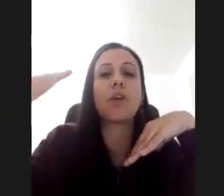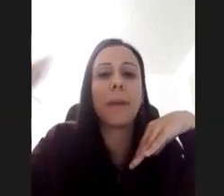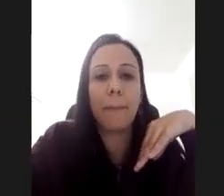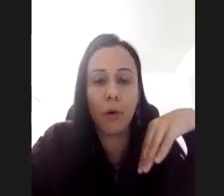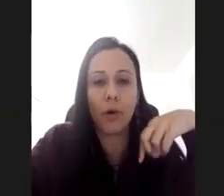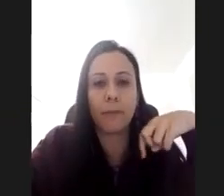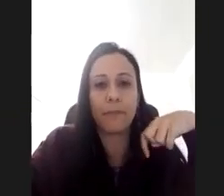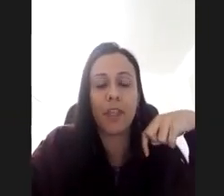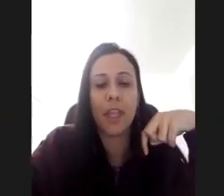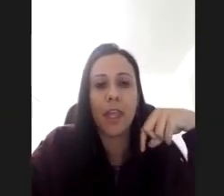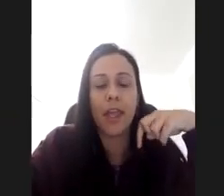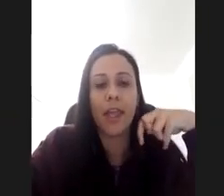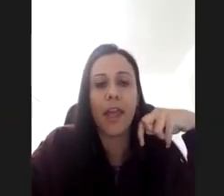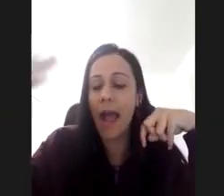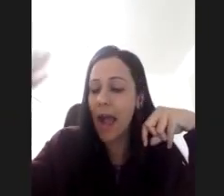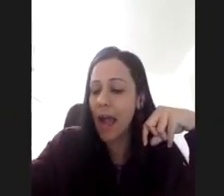me sobrepor